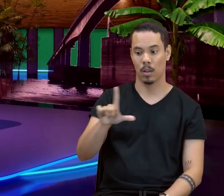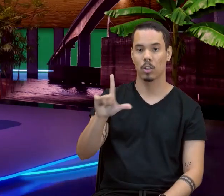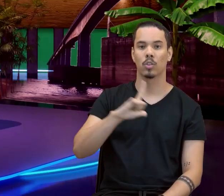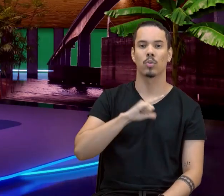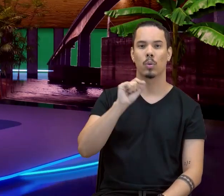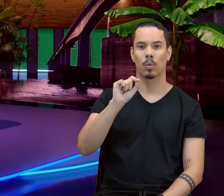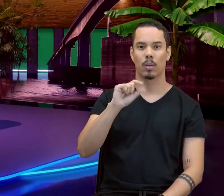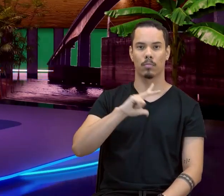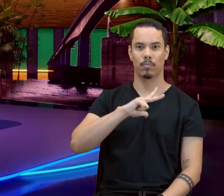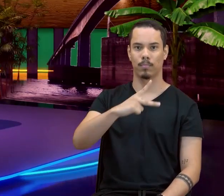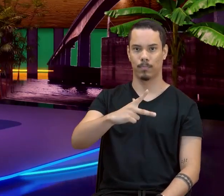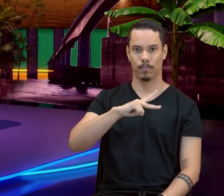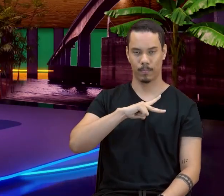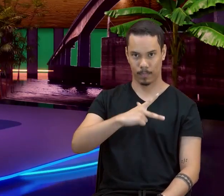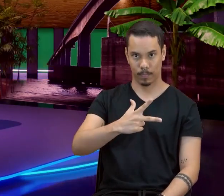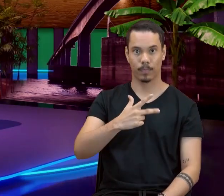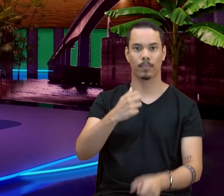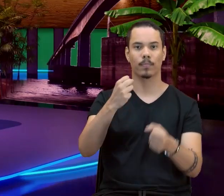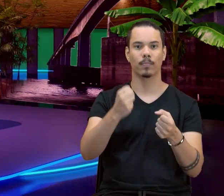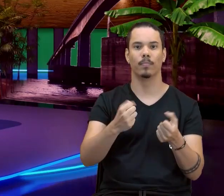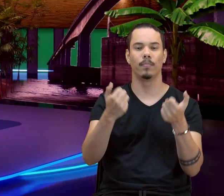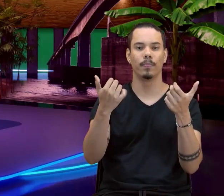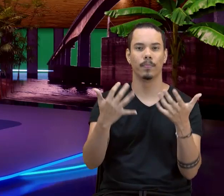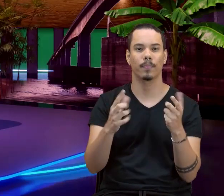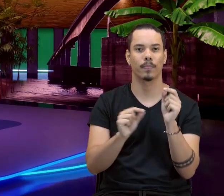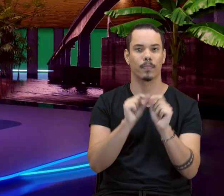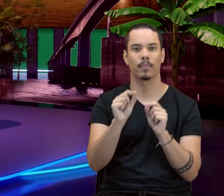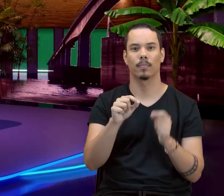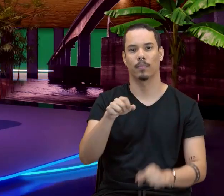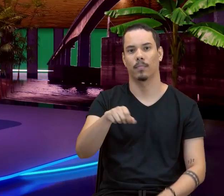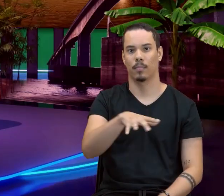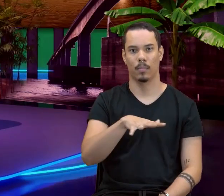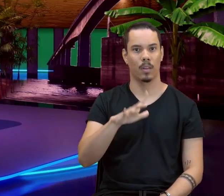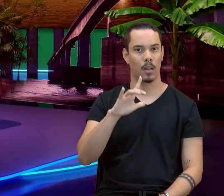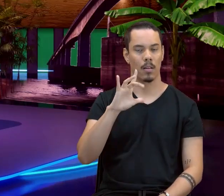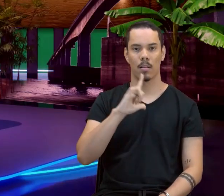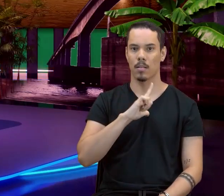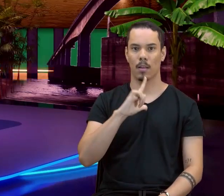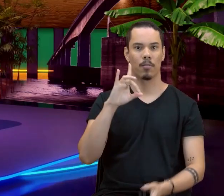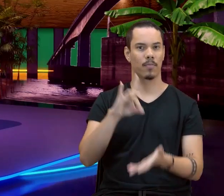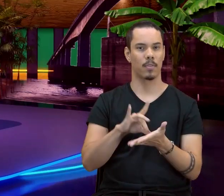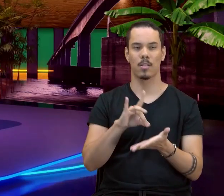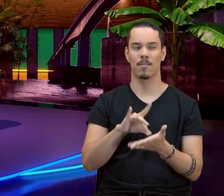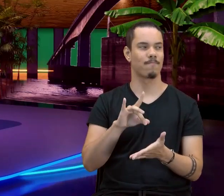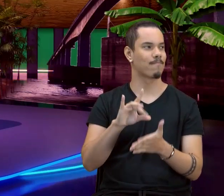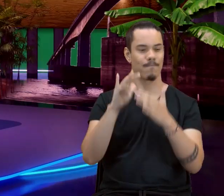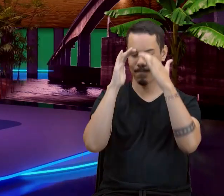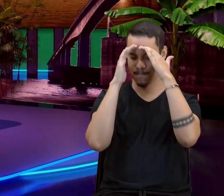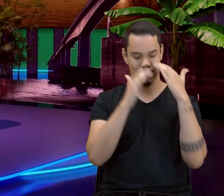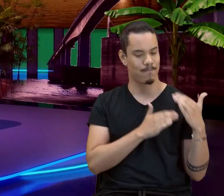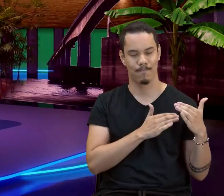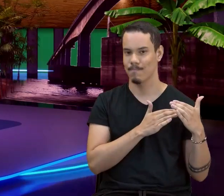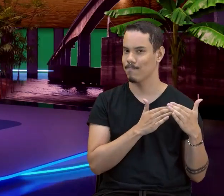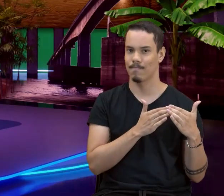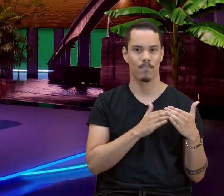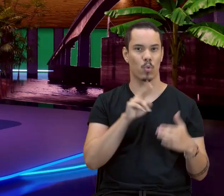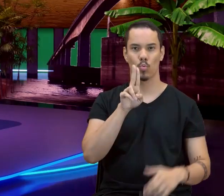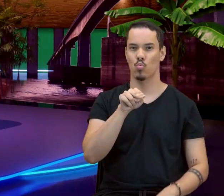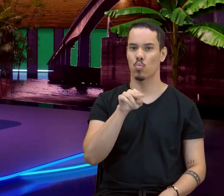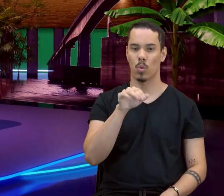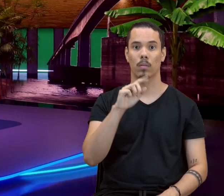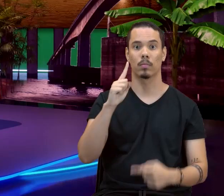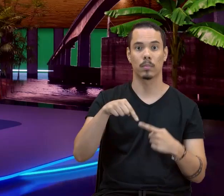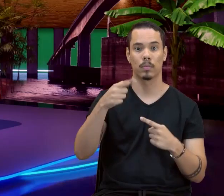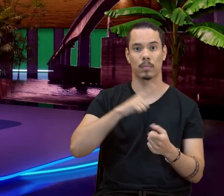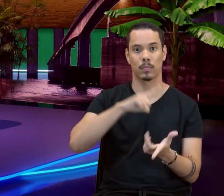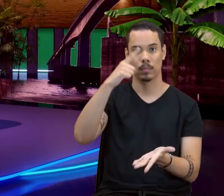certo? Isso. Que essa situação, na verdade, nunca foi muito bem respeitada, né? Verdade, disso, né? Com certeza. Depois vem o Tratado de